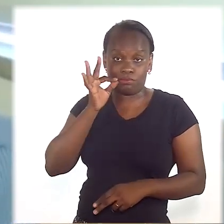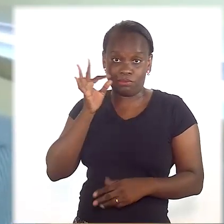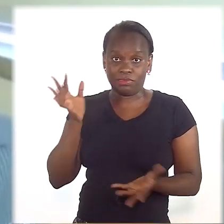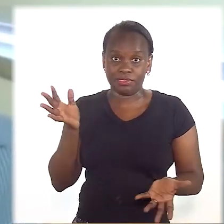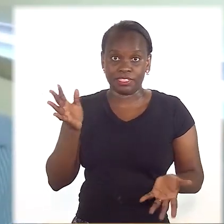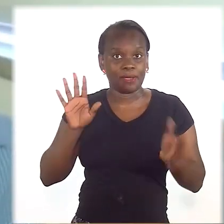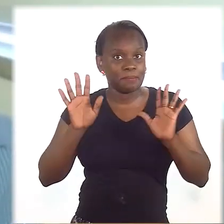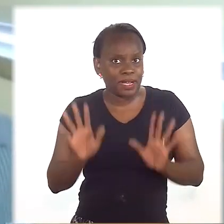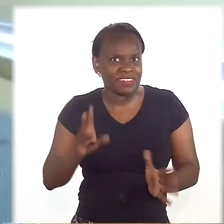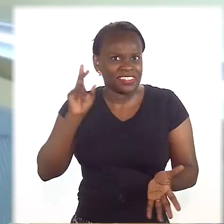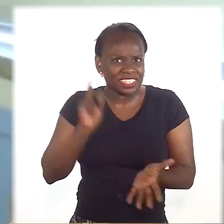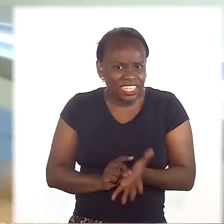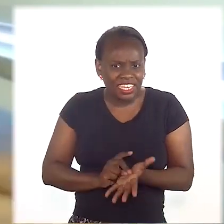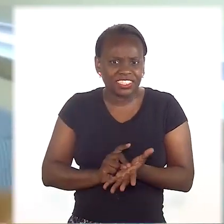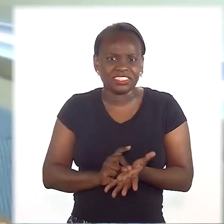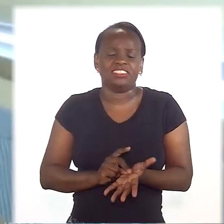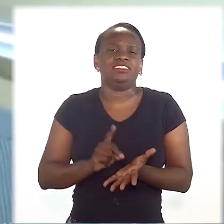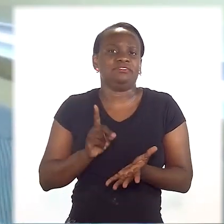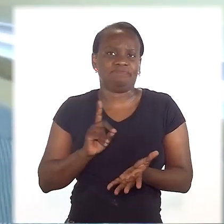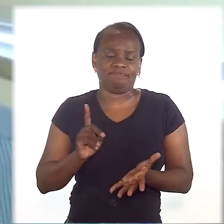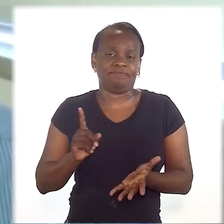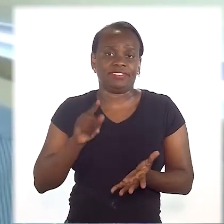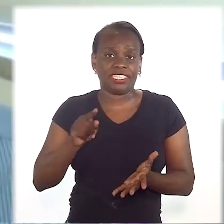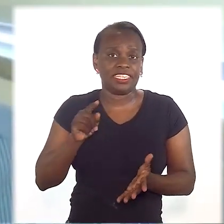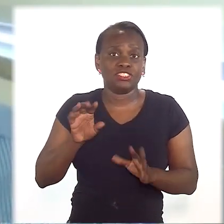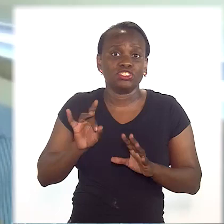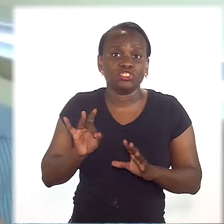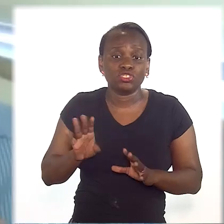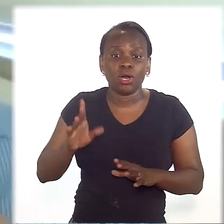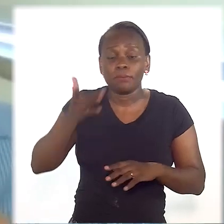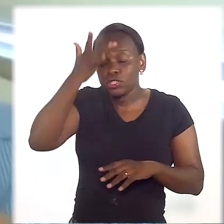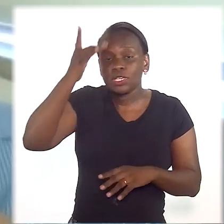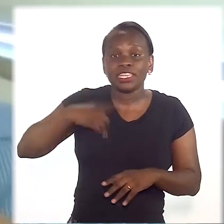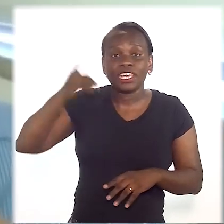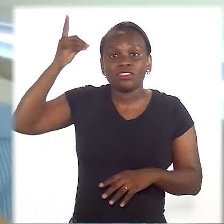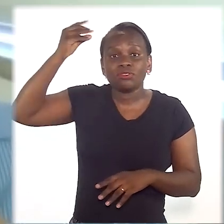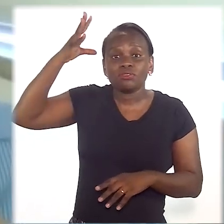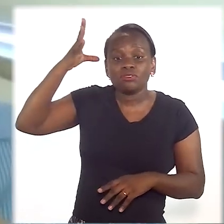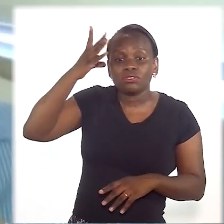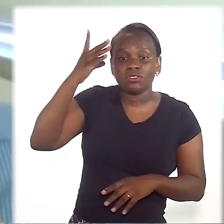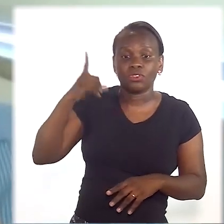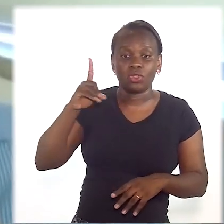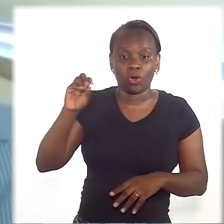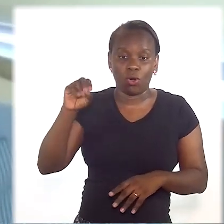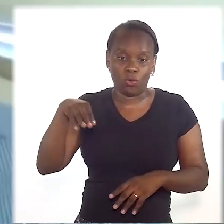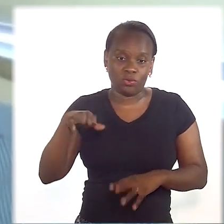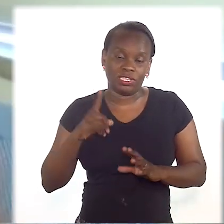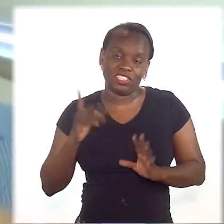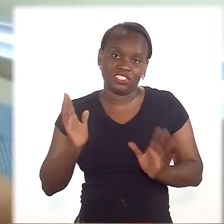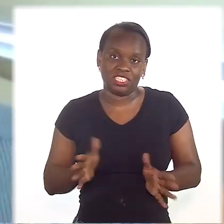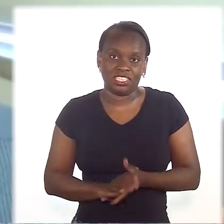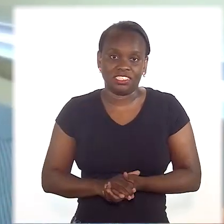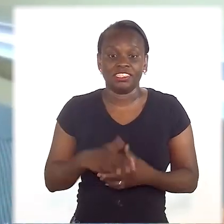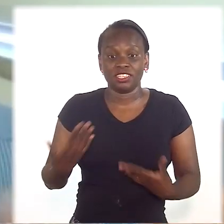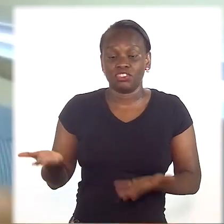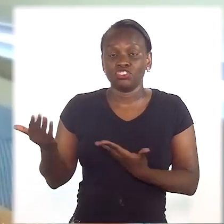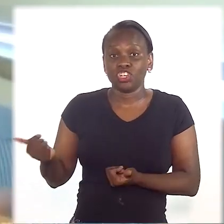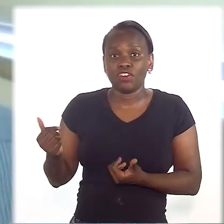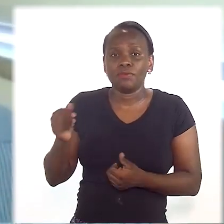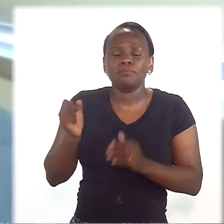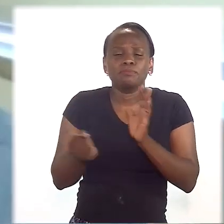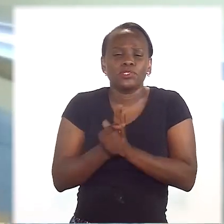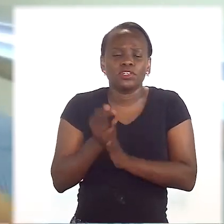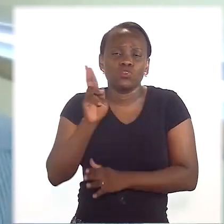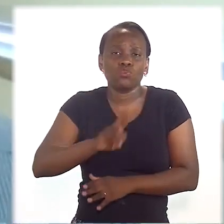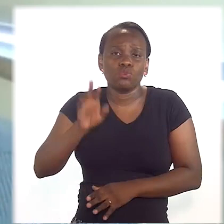da substância. Mas, na verdade, isso é apenas o dom que a pessoa já possui. Então, o jovem, muitas